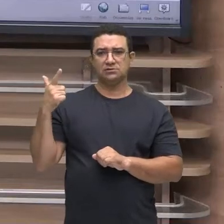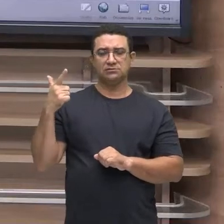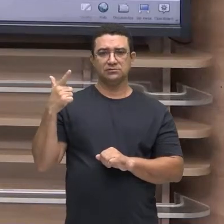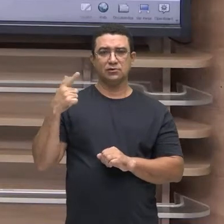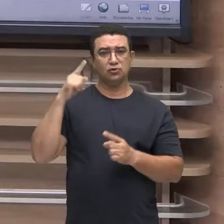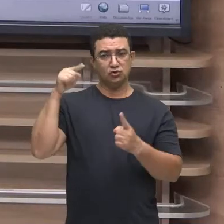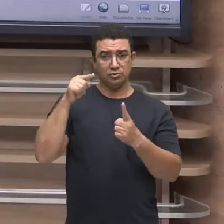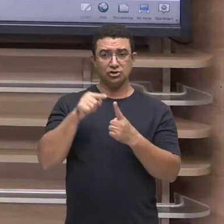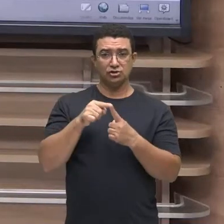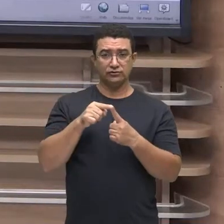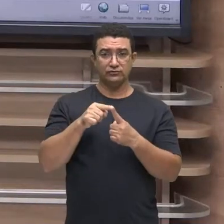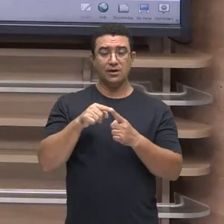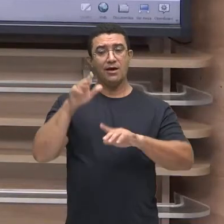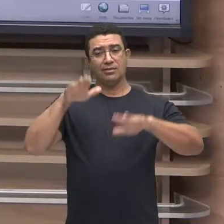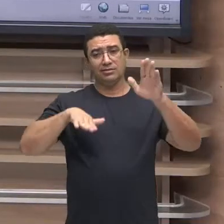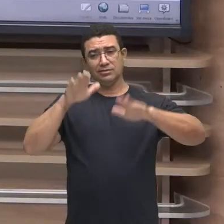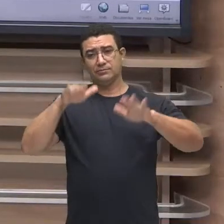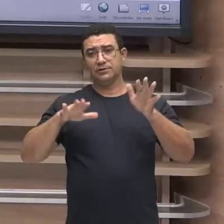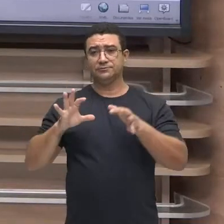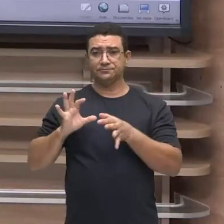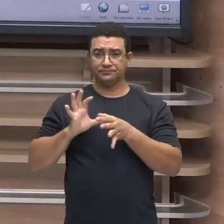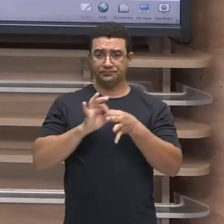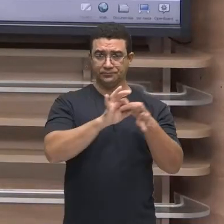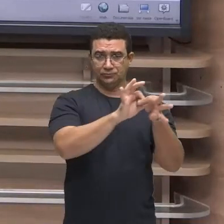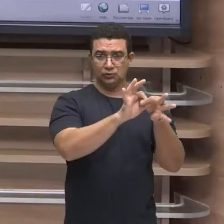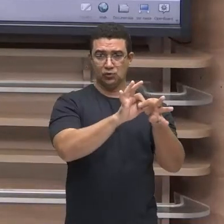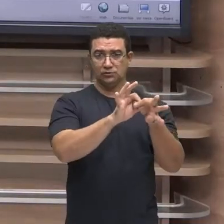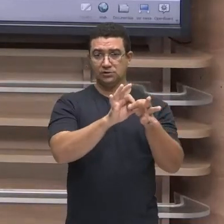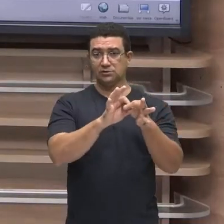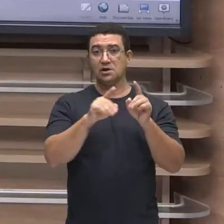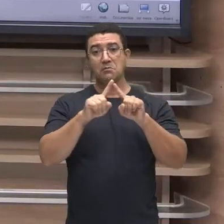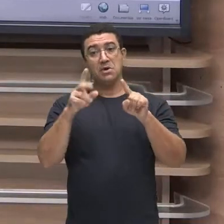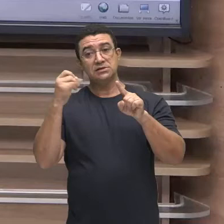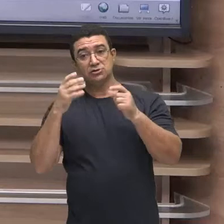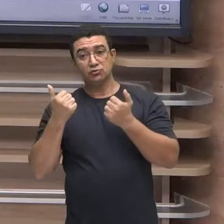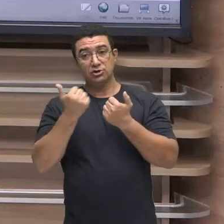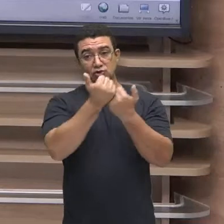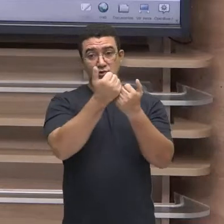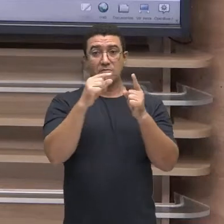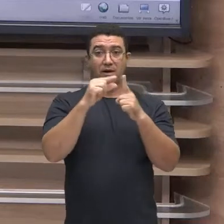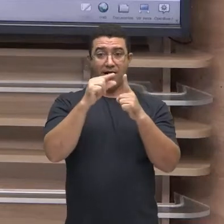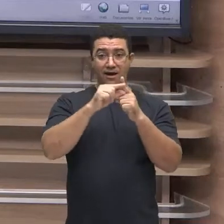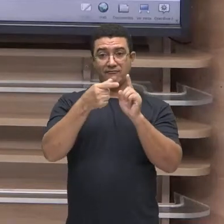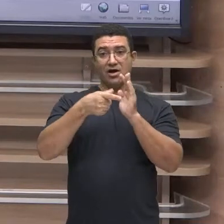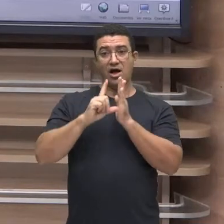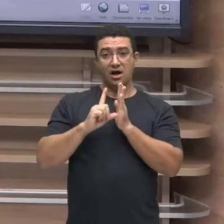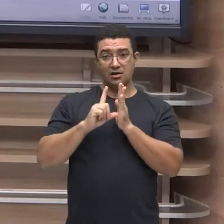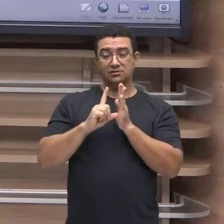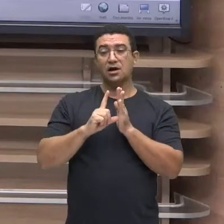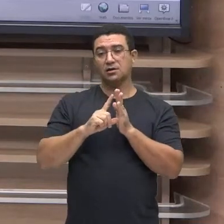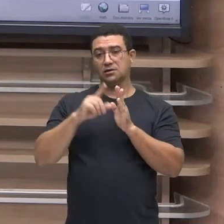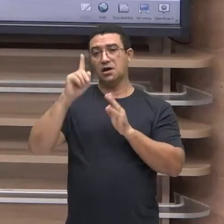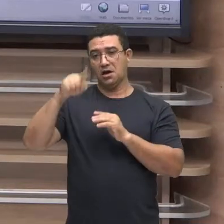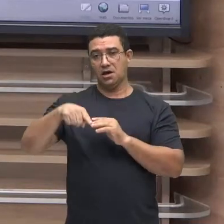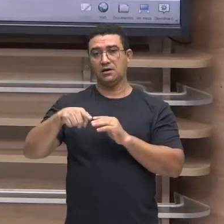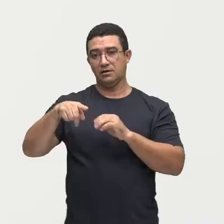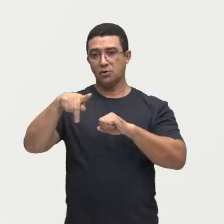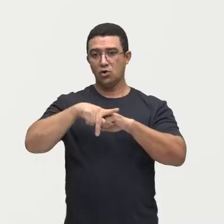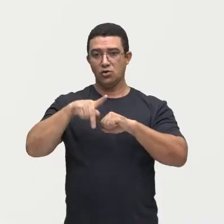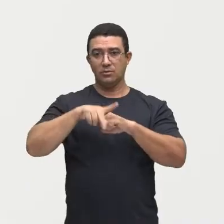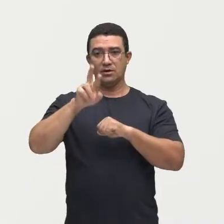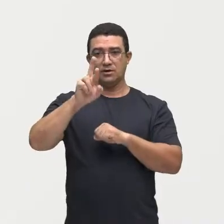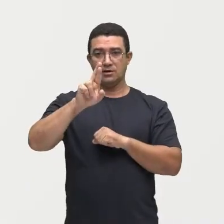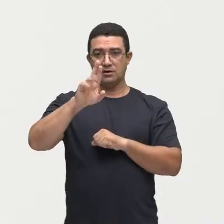você vai identificar quando ele estiver substituindo um termo que já foi mencionado. Então,